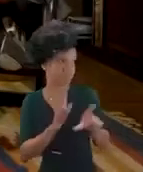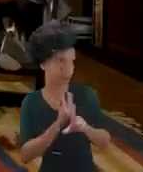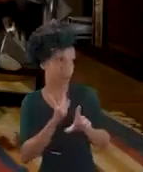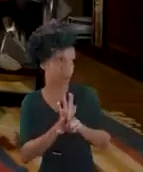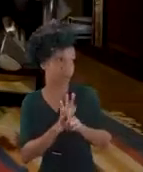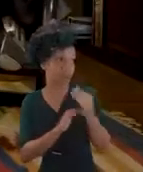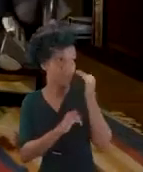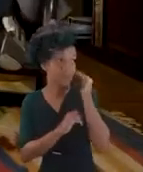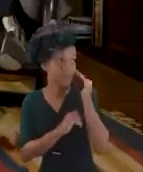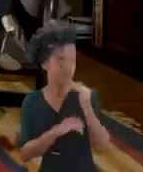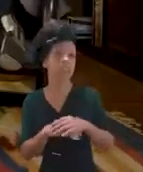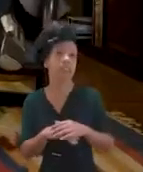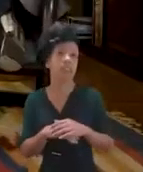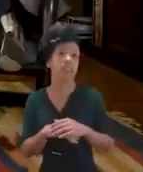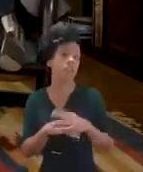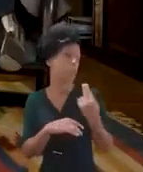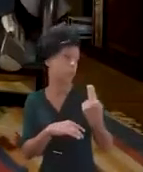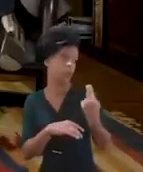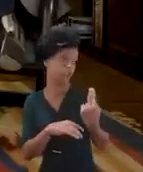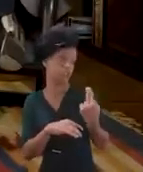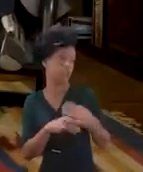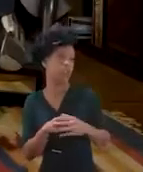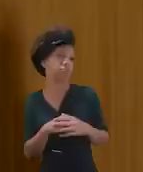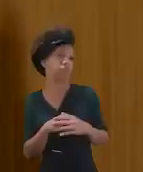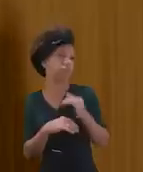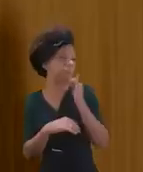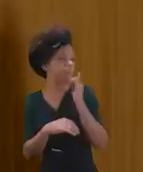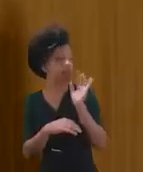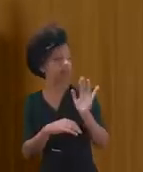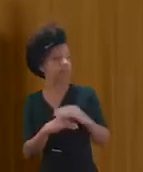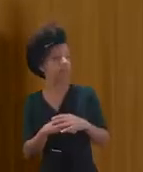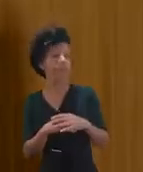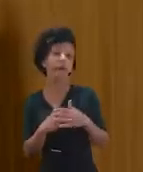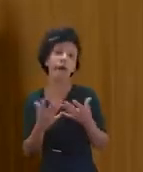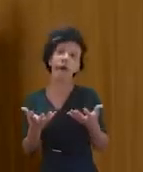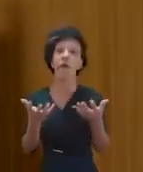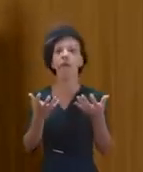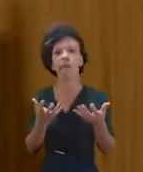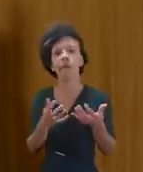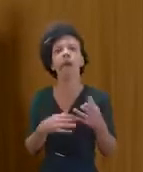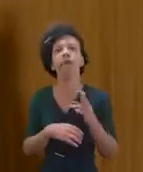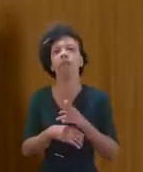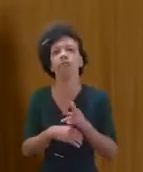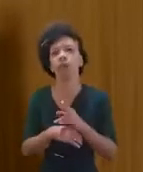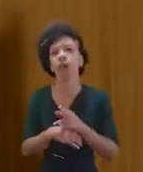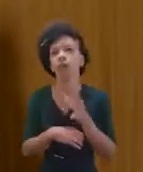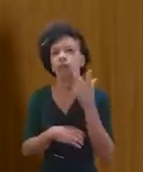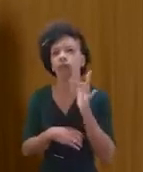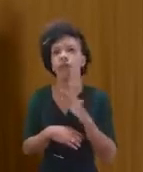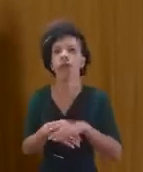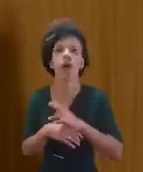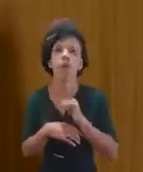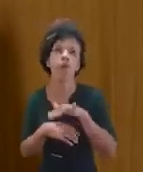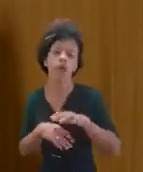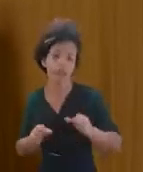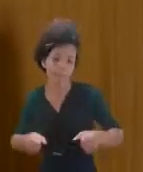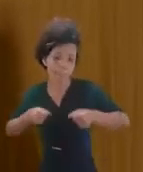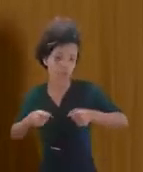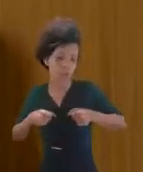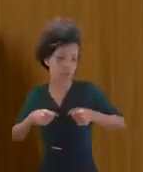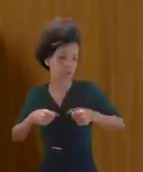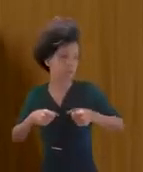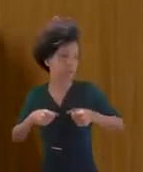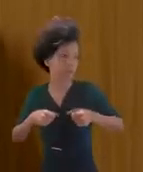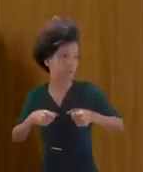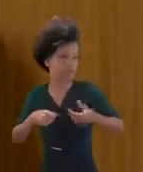então ele aí entendeu então maior exatamente eu vou colar aqui então vamos supor aqui aí eu quero usar sei lá cueca em cima da